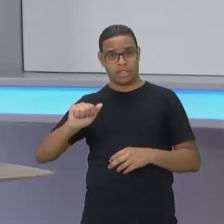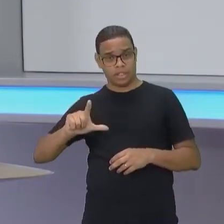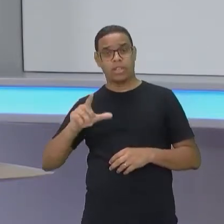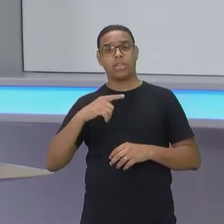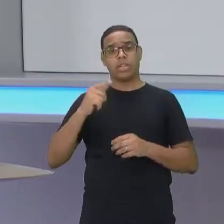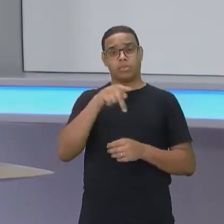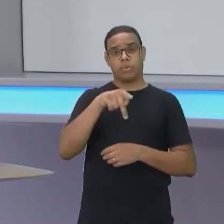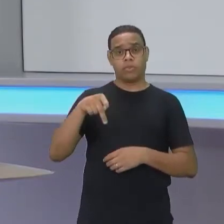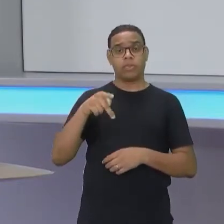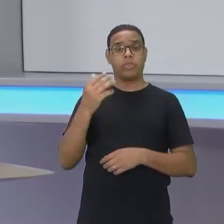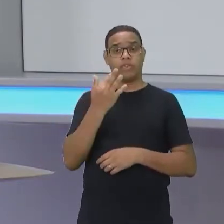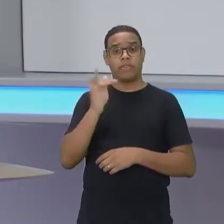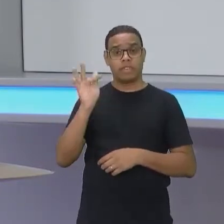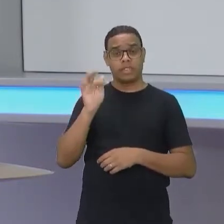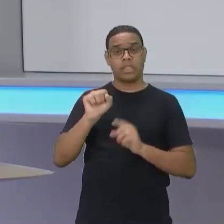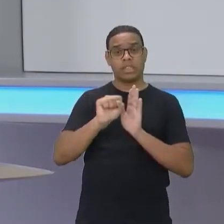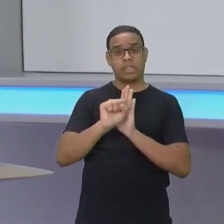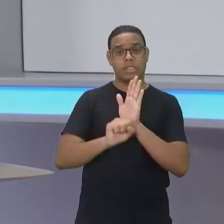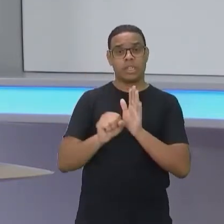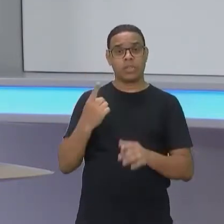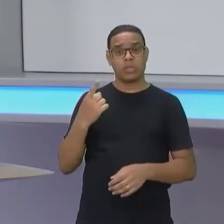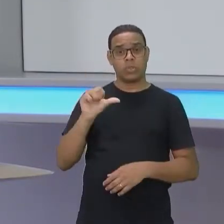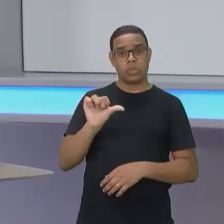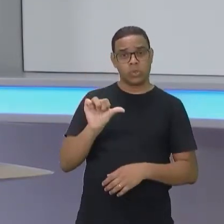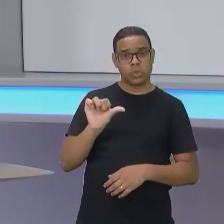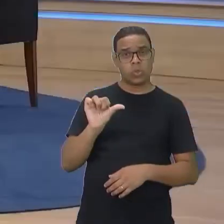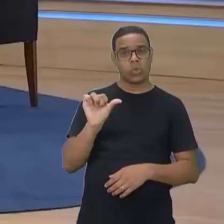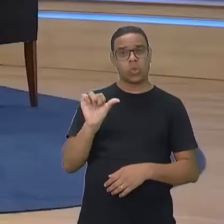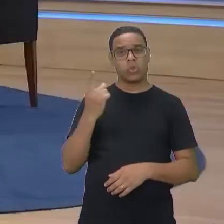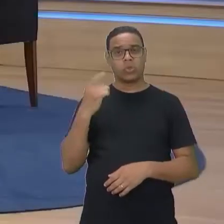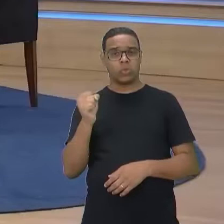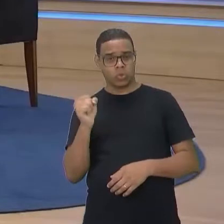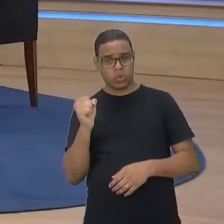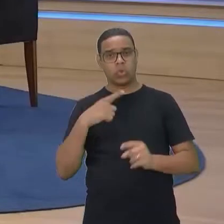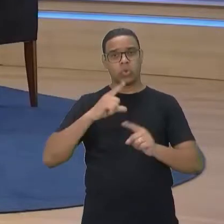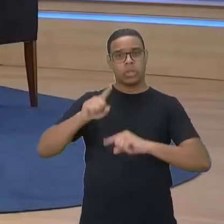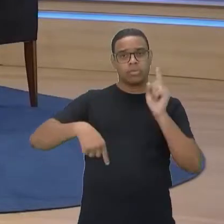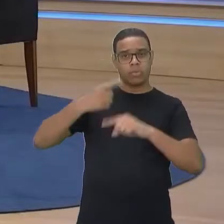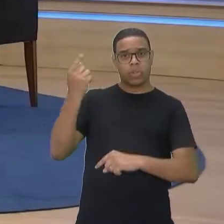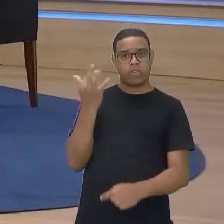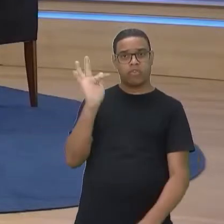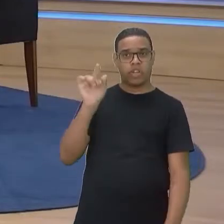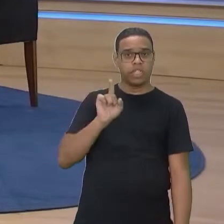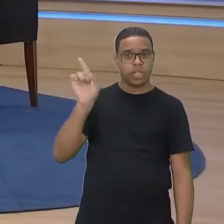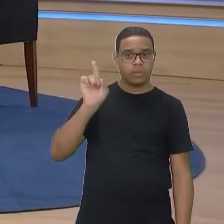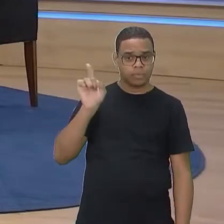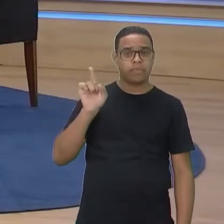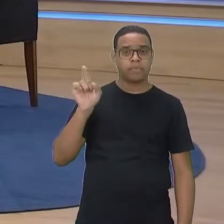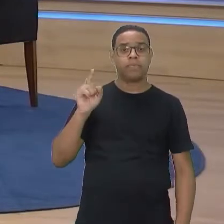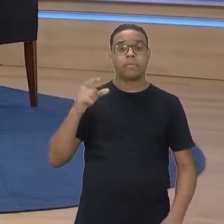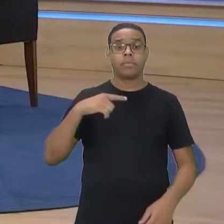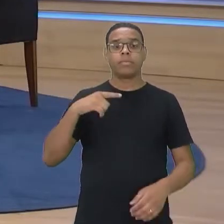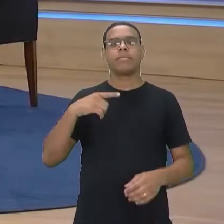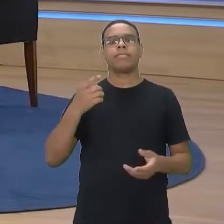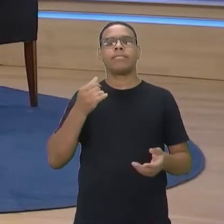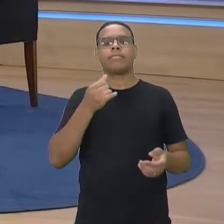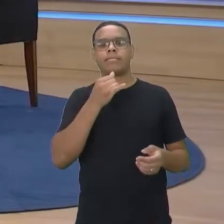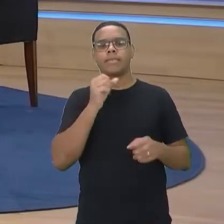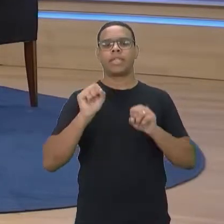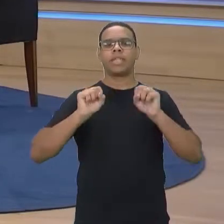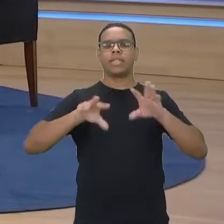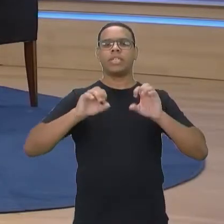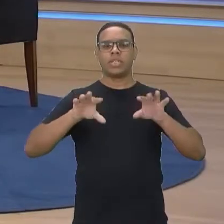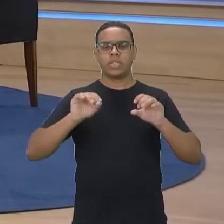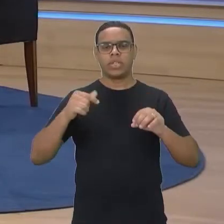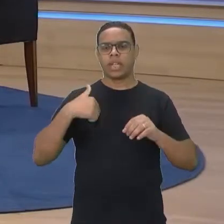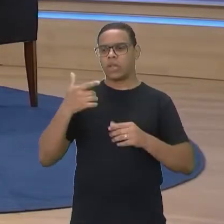professor francês do século 18, 19, que foi revolucionário francês, ele fazia coisas como, por exemplo, ensinar aquilo que